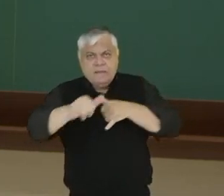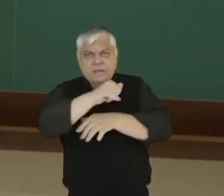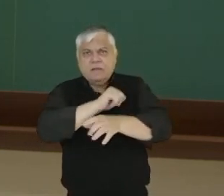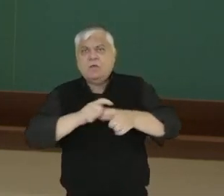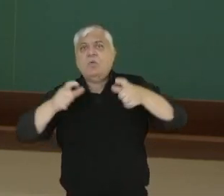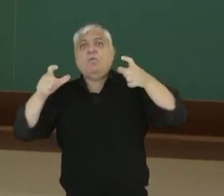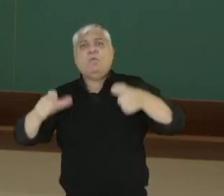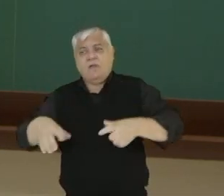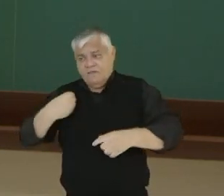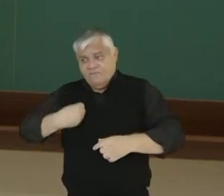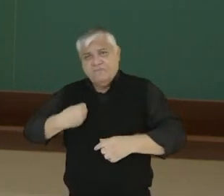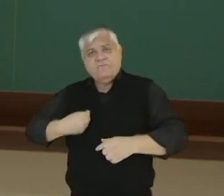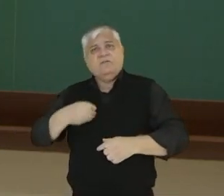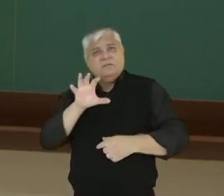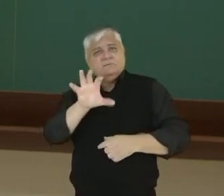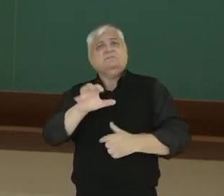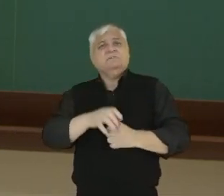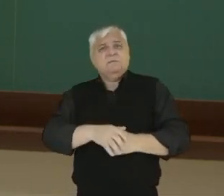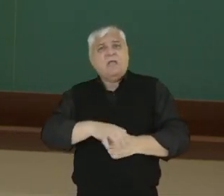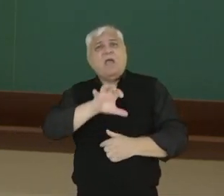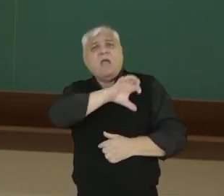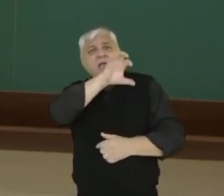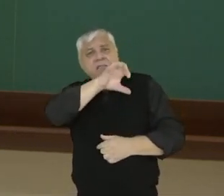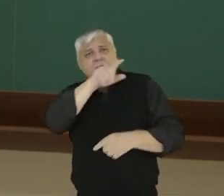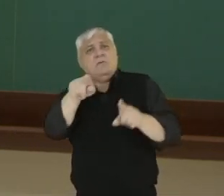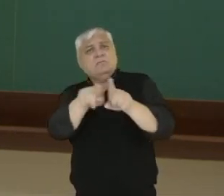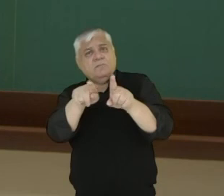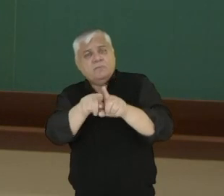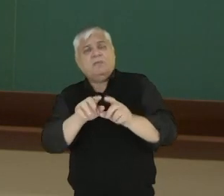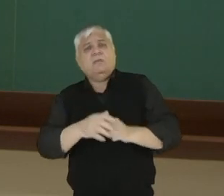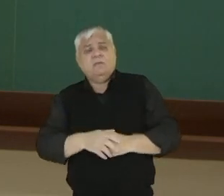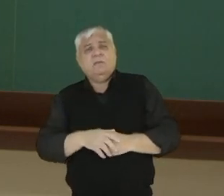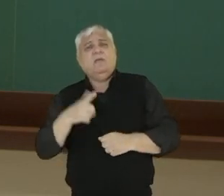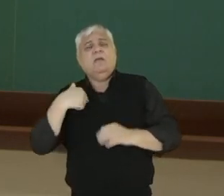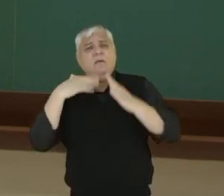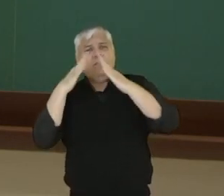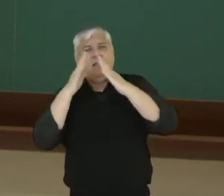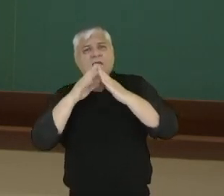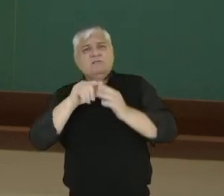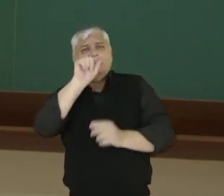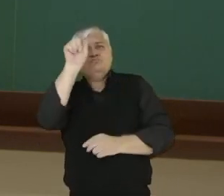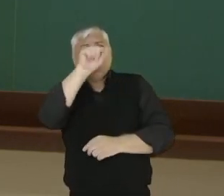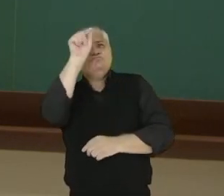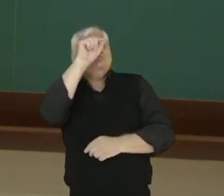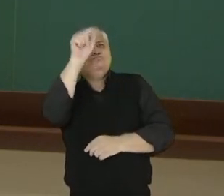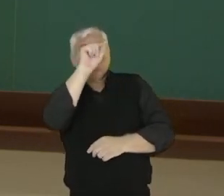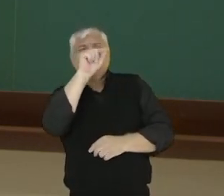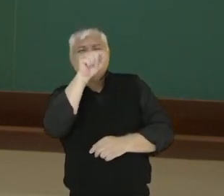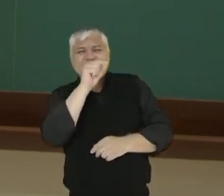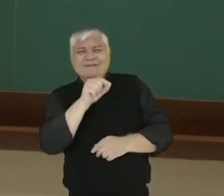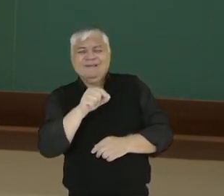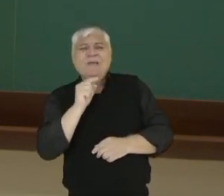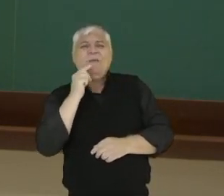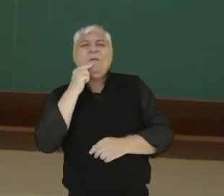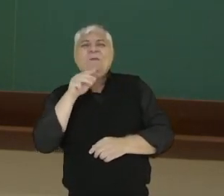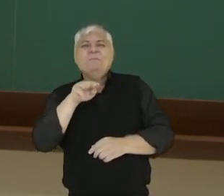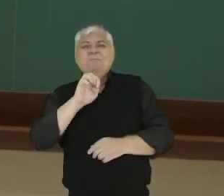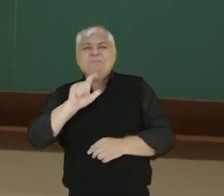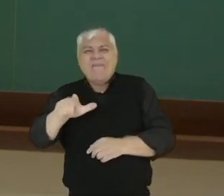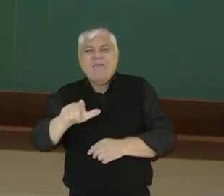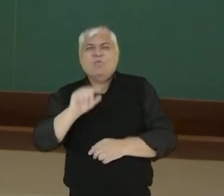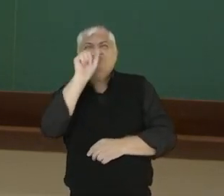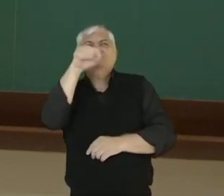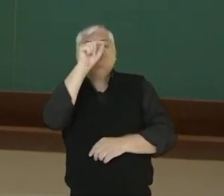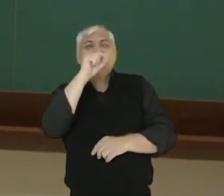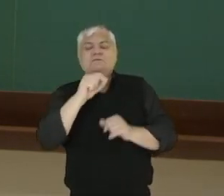Seres vivos são assim, mesmo os animais de sangue frio, né? Por exemplo, lá em casa tinha umas abelhinhas, quando elas ficam, tem o calor do sol,